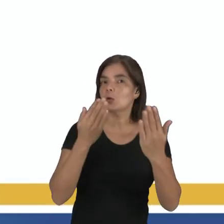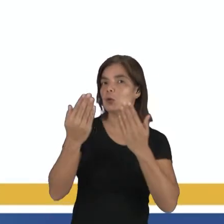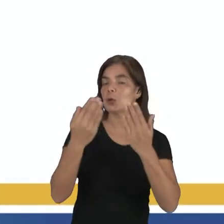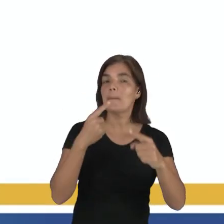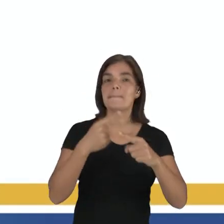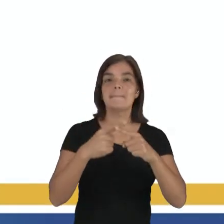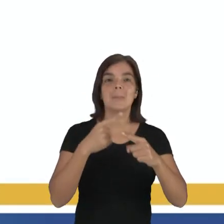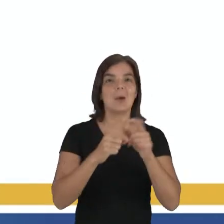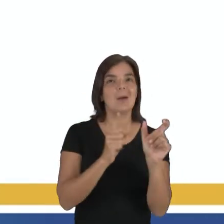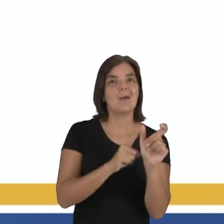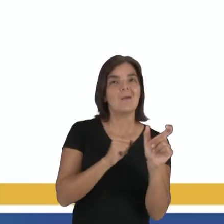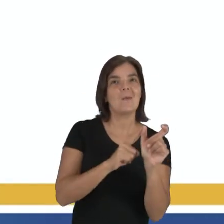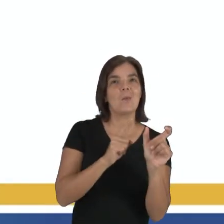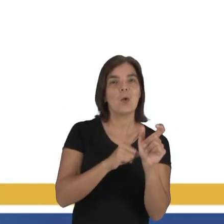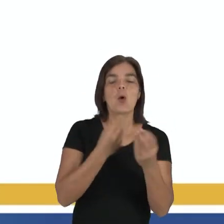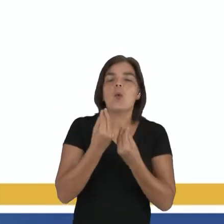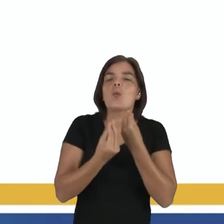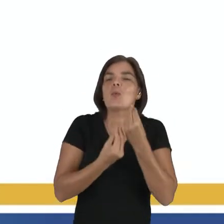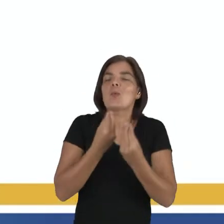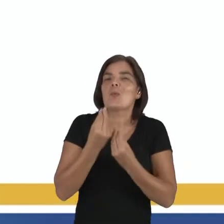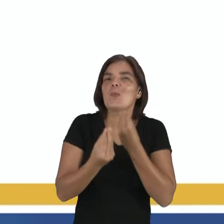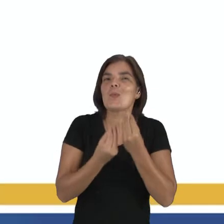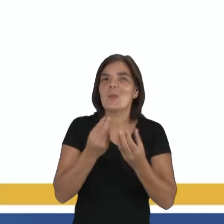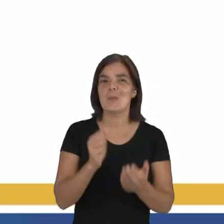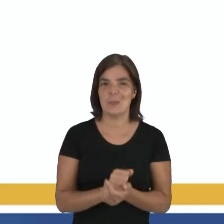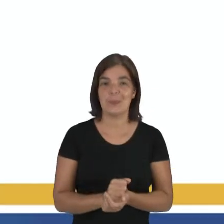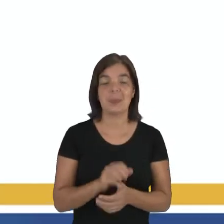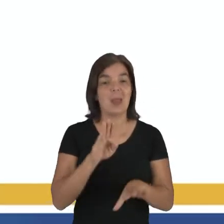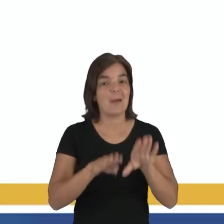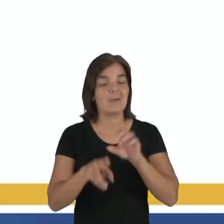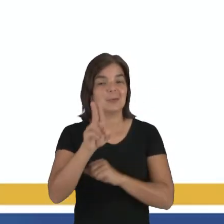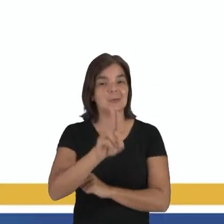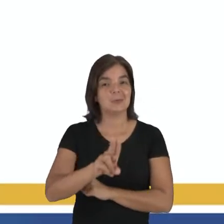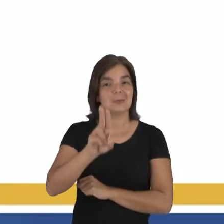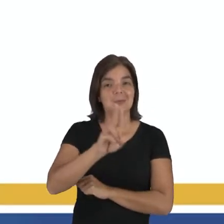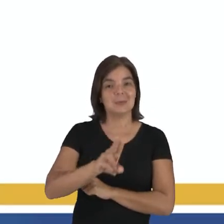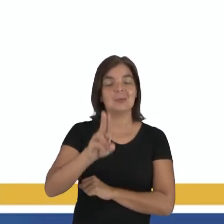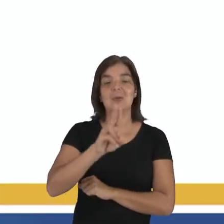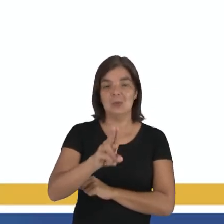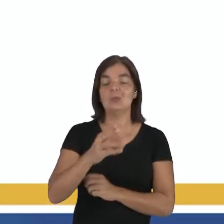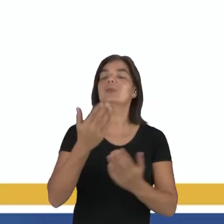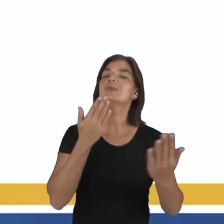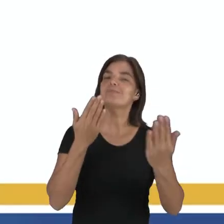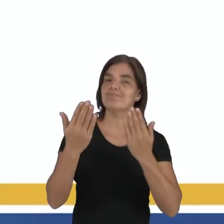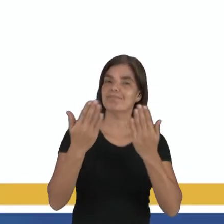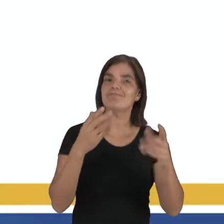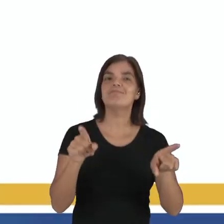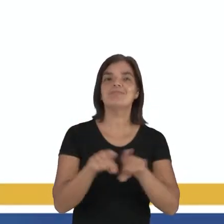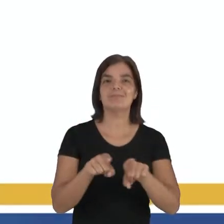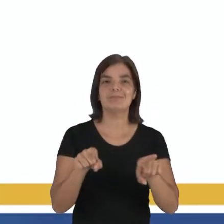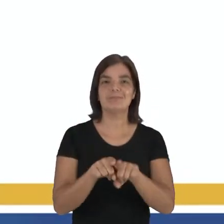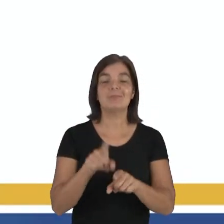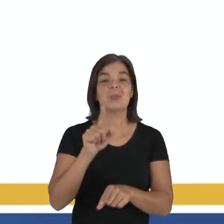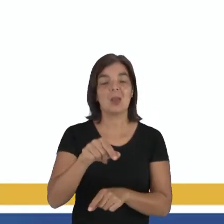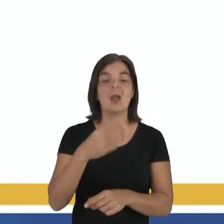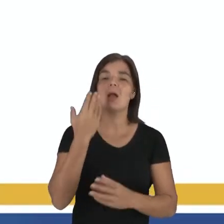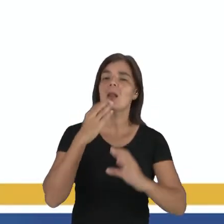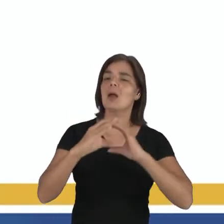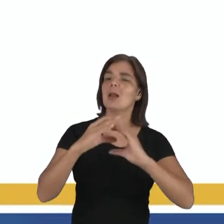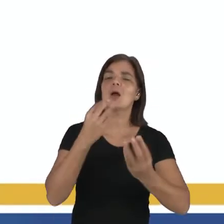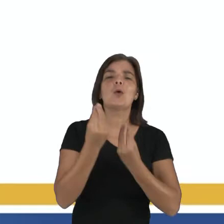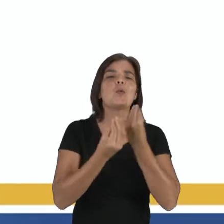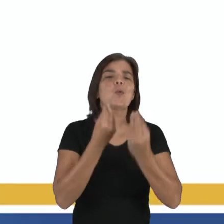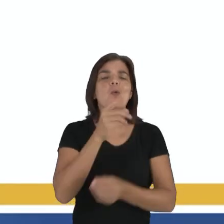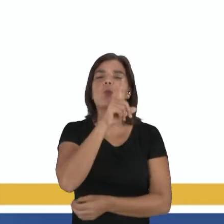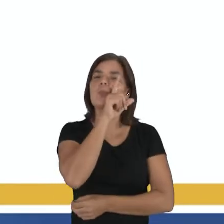comparação porque vem a palavra como, que muitas vezes é utilizada para fazer comparação. Ela canta